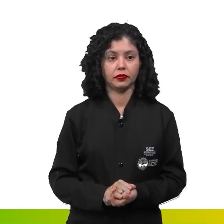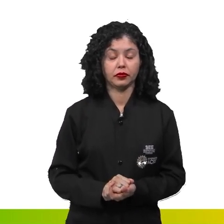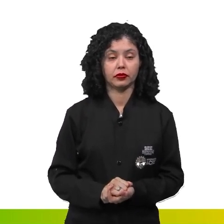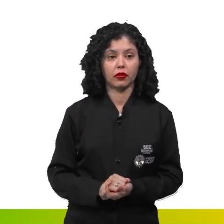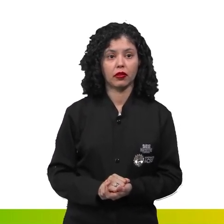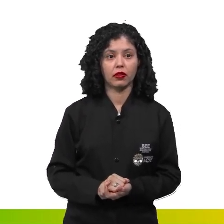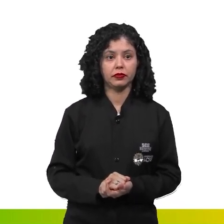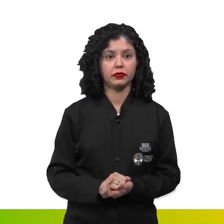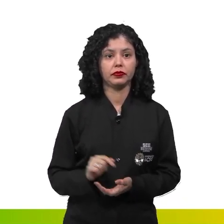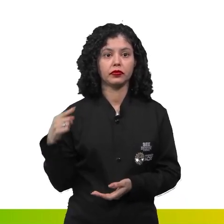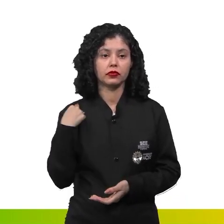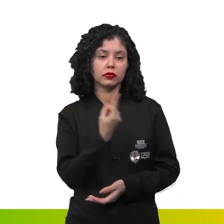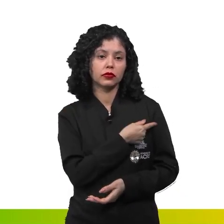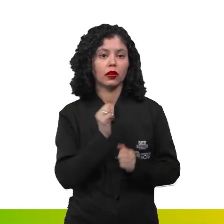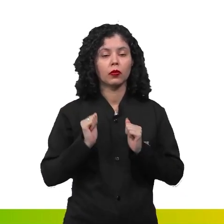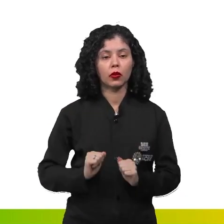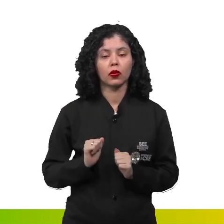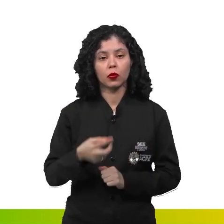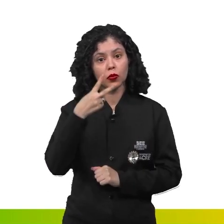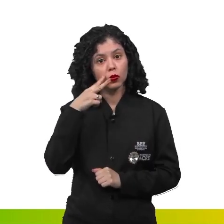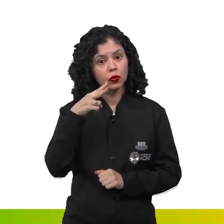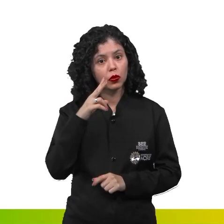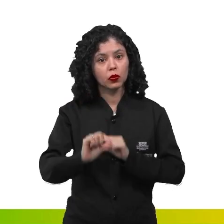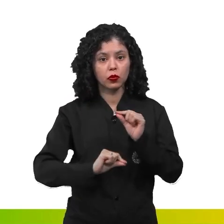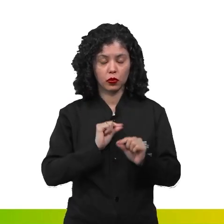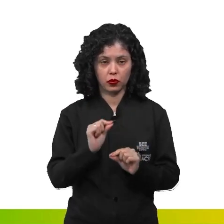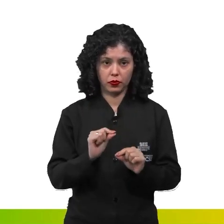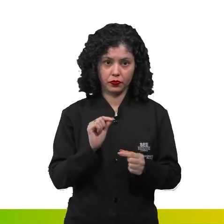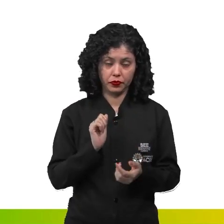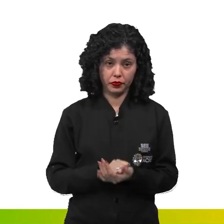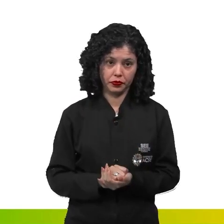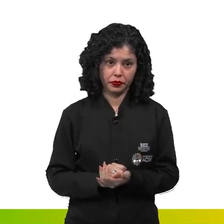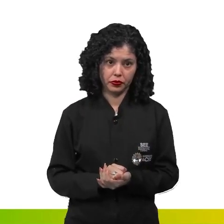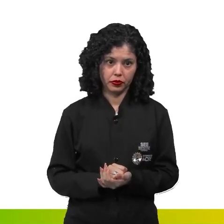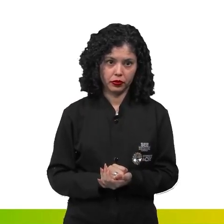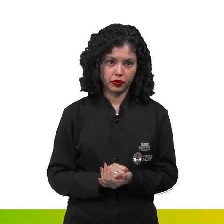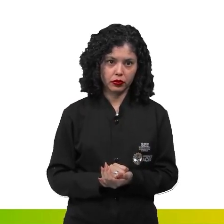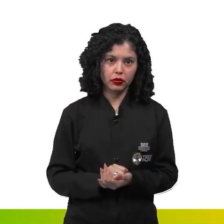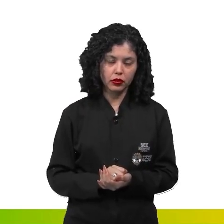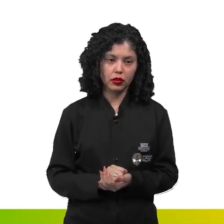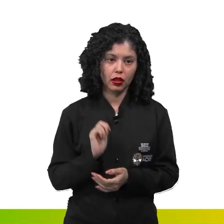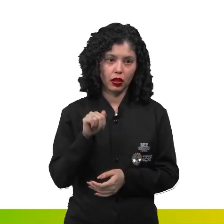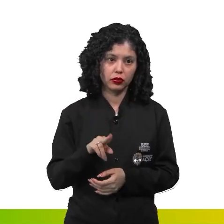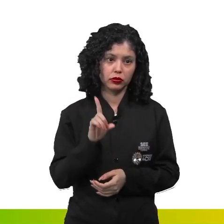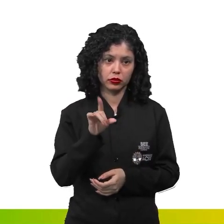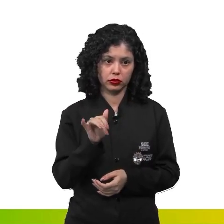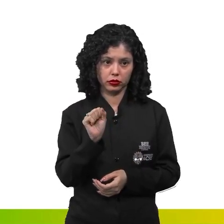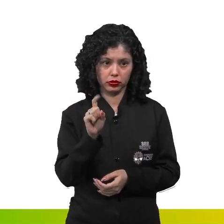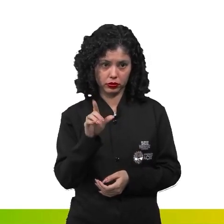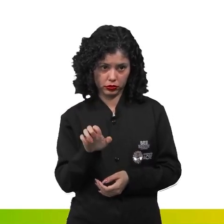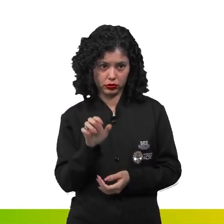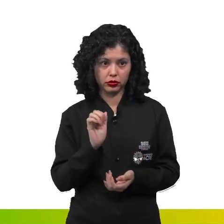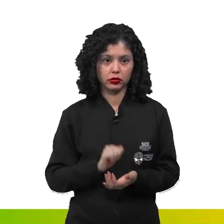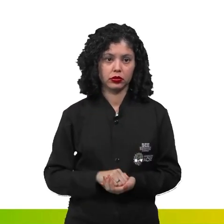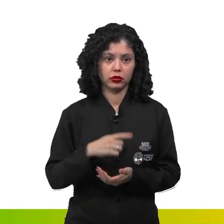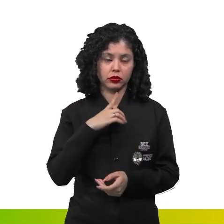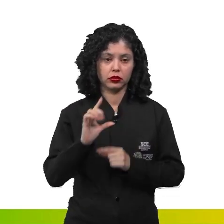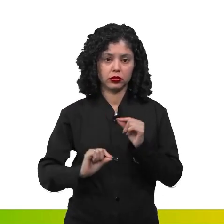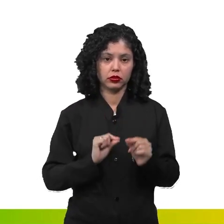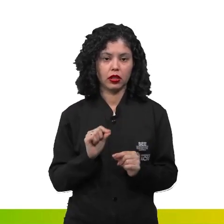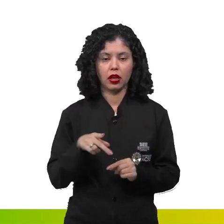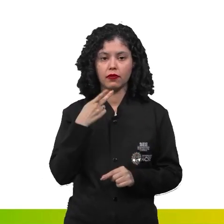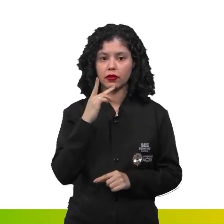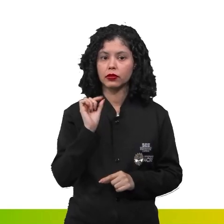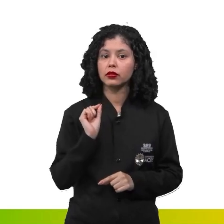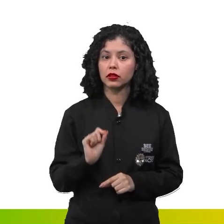Então, nós podemos ver aqui que as unidades, elas são, como eu falei